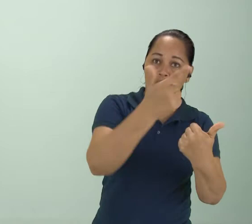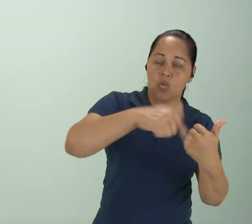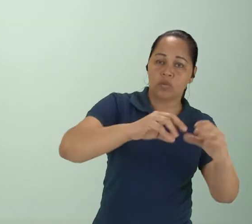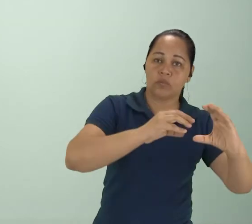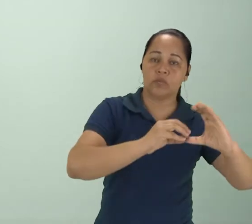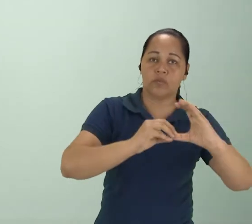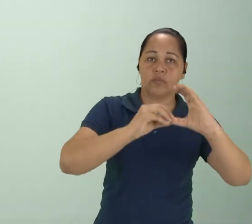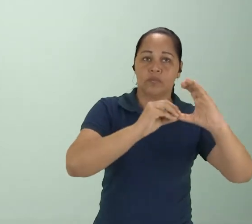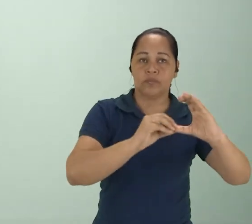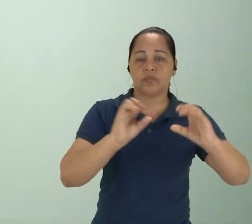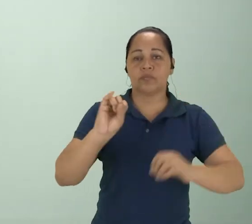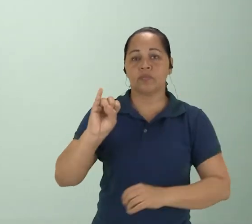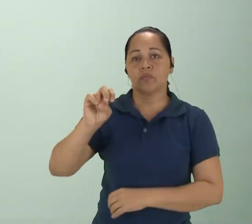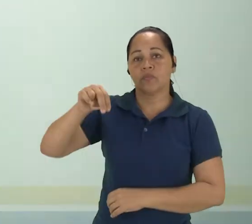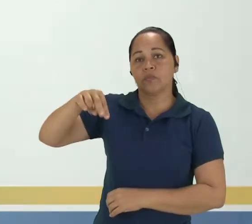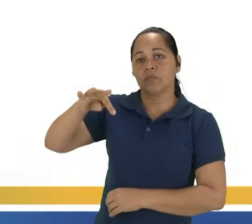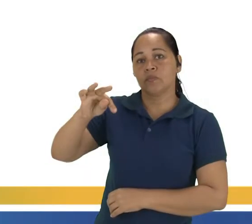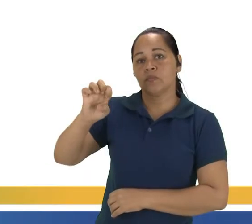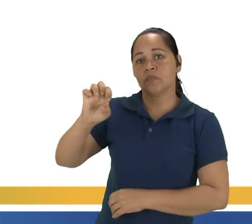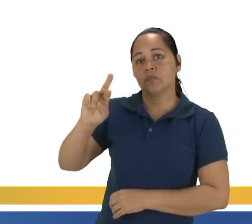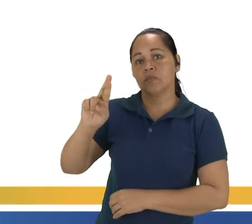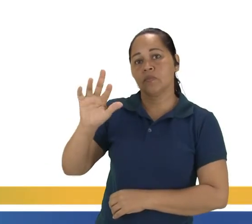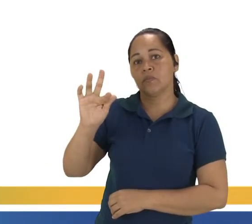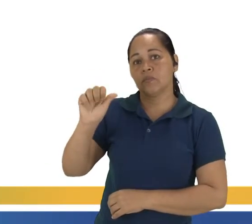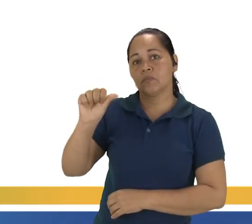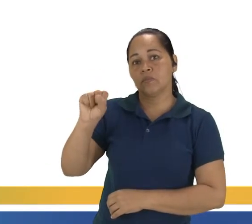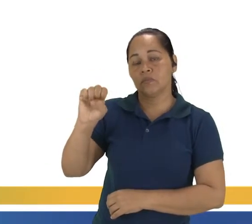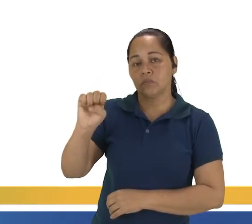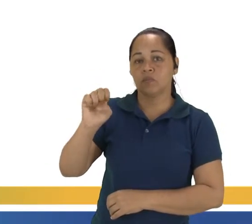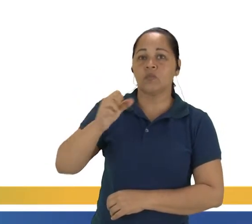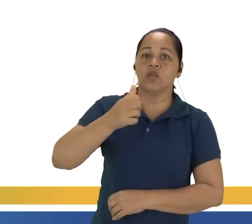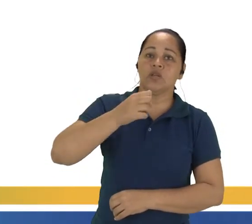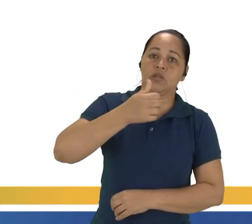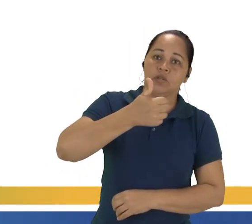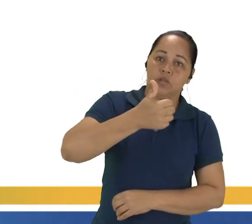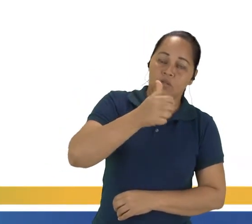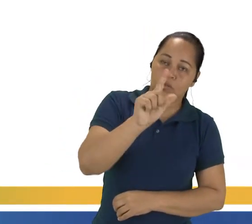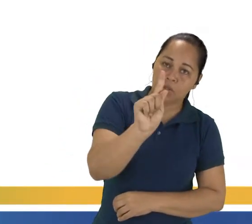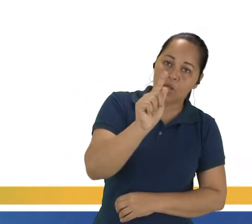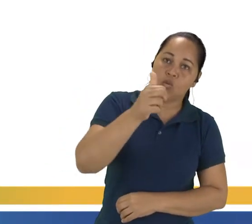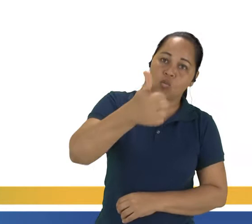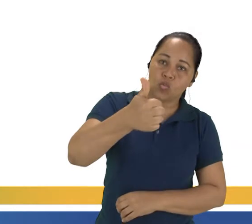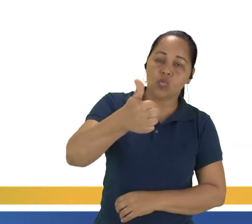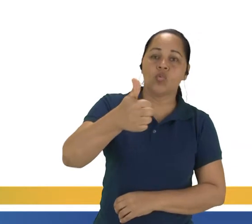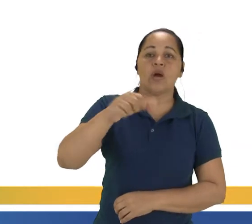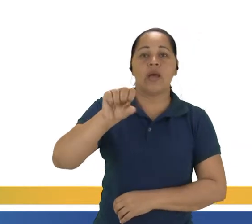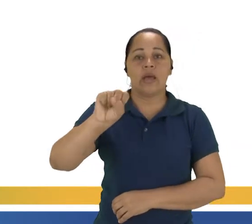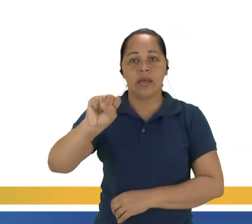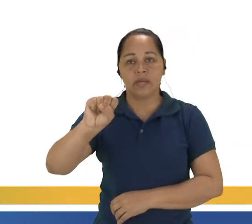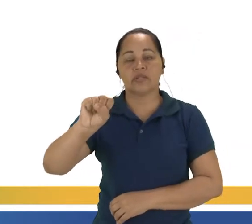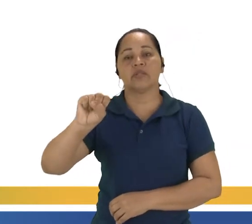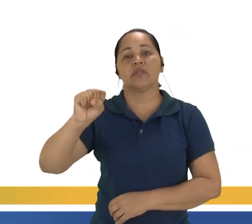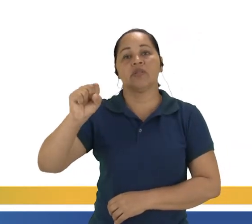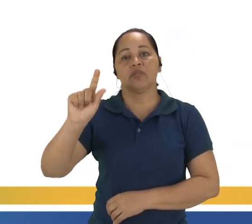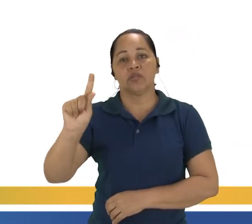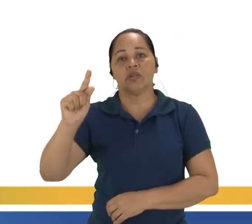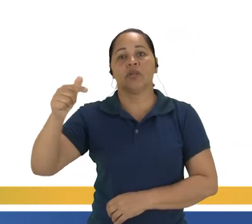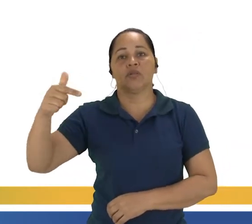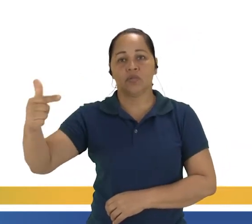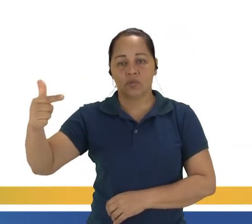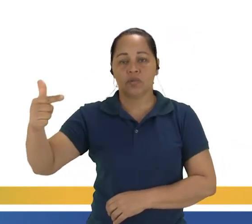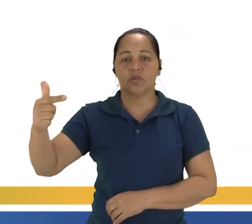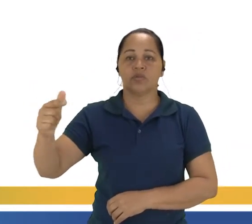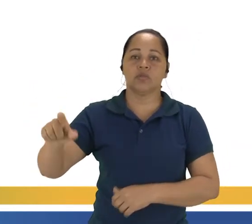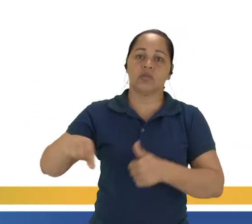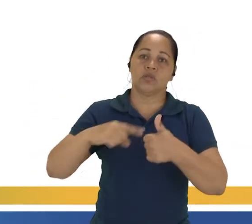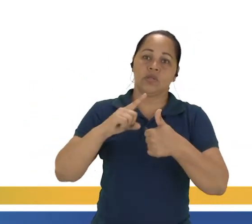intérfase, nós vamos ter basicamente os momentos G1, S e G2, lembrando que algumas células podem ficar em G0, tá? E no